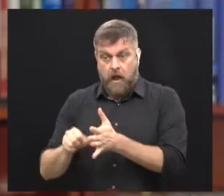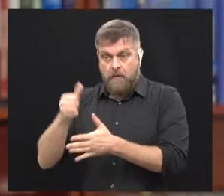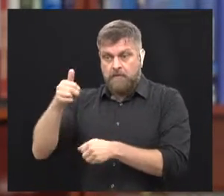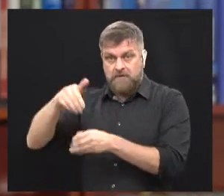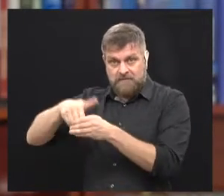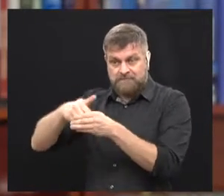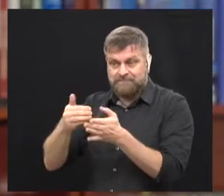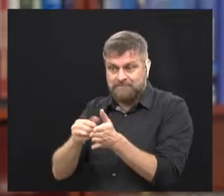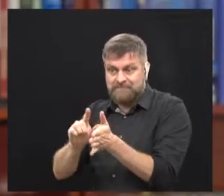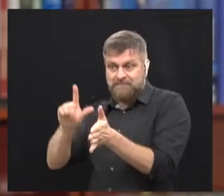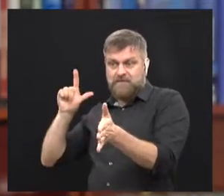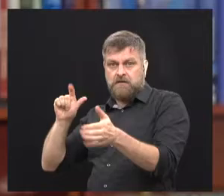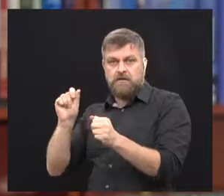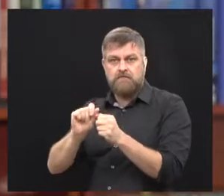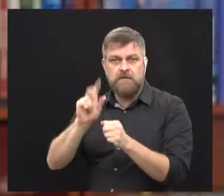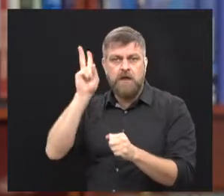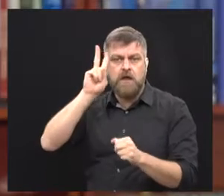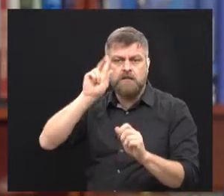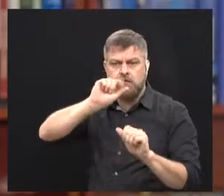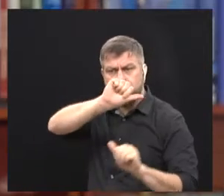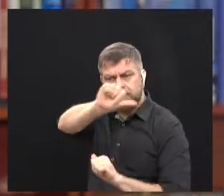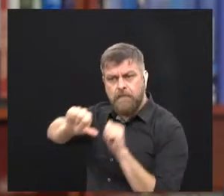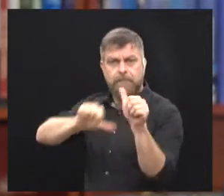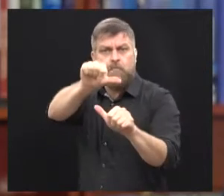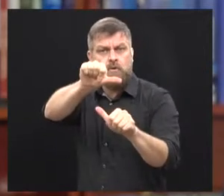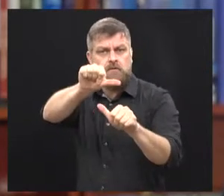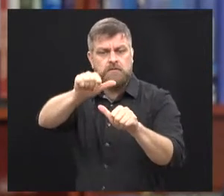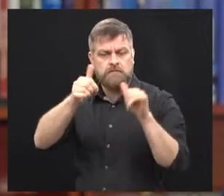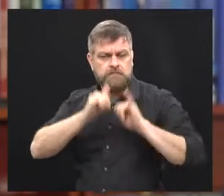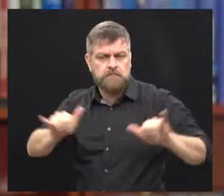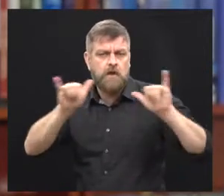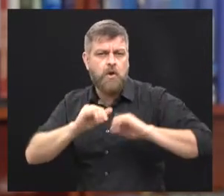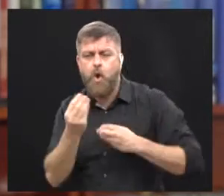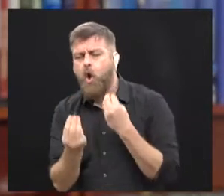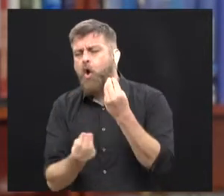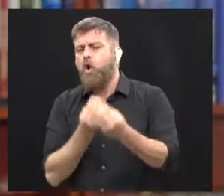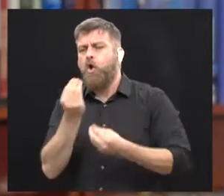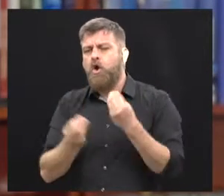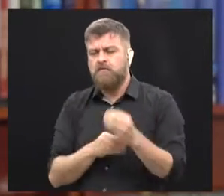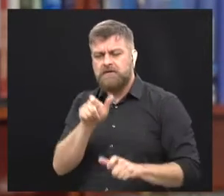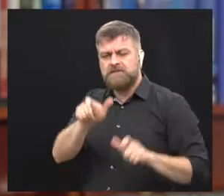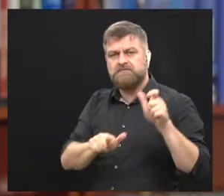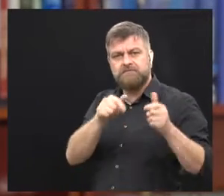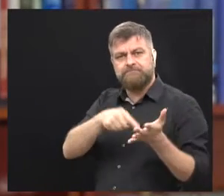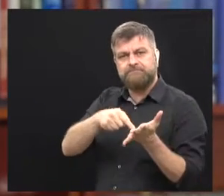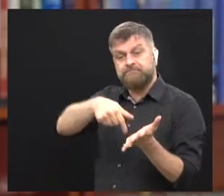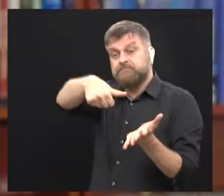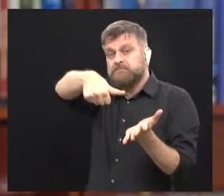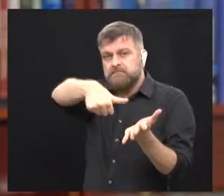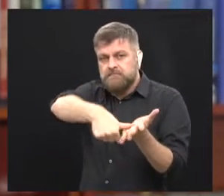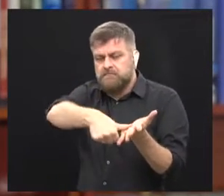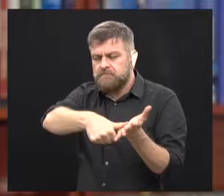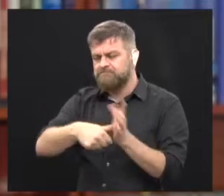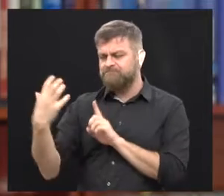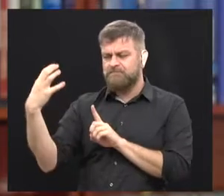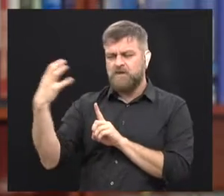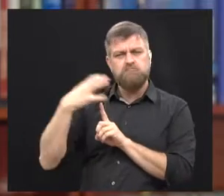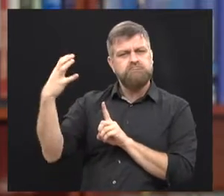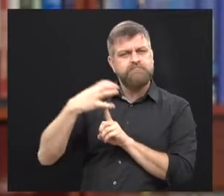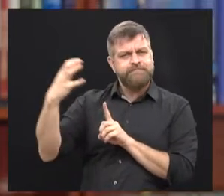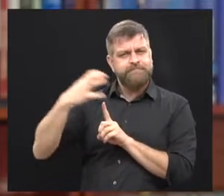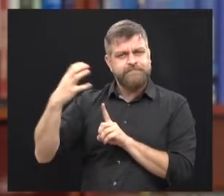isso mudou a história dessa campanha. De que maneira os eleitores se influenciaram com